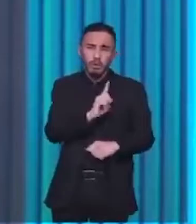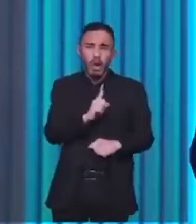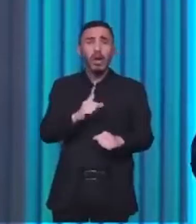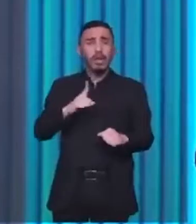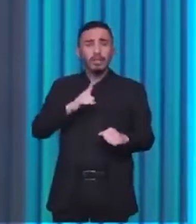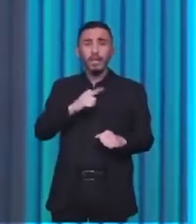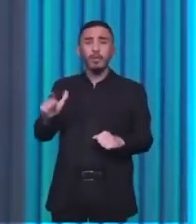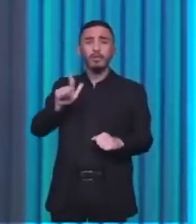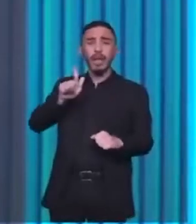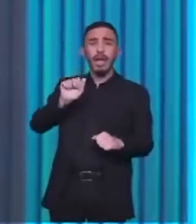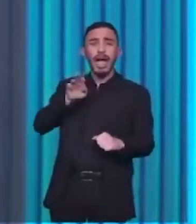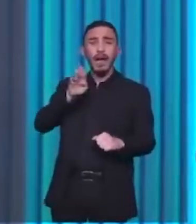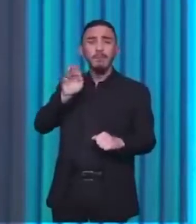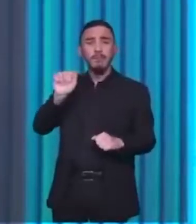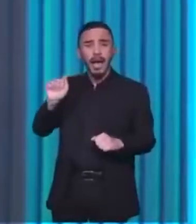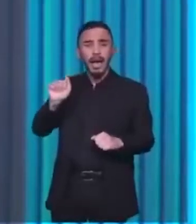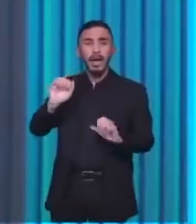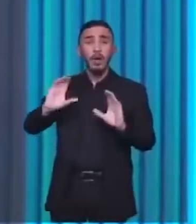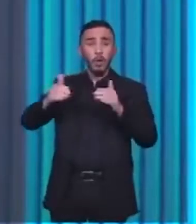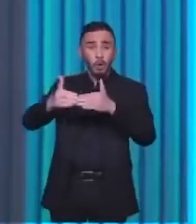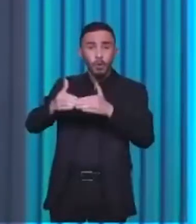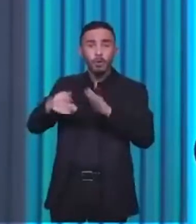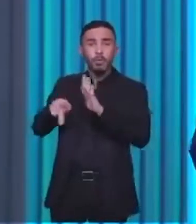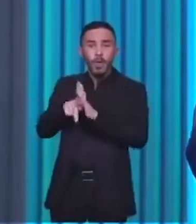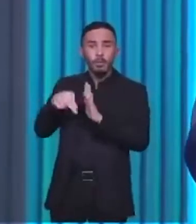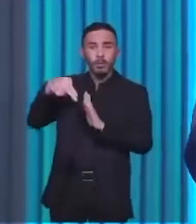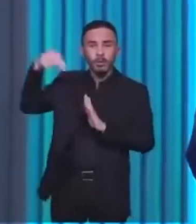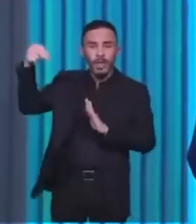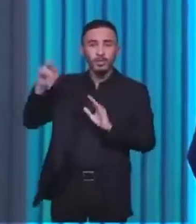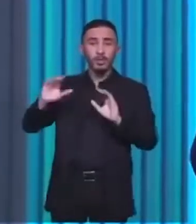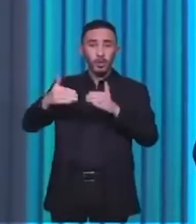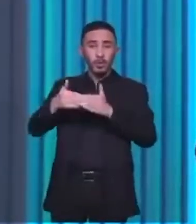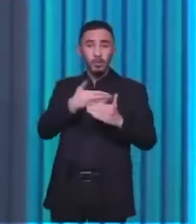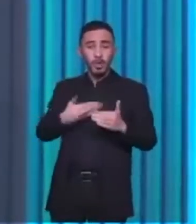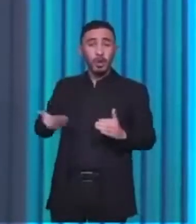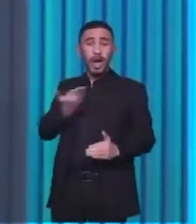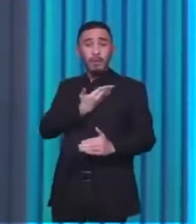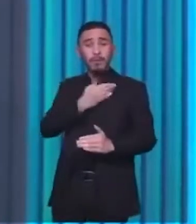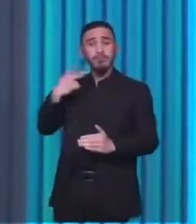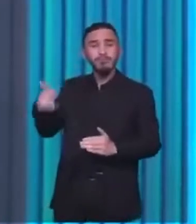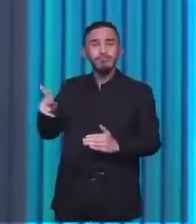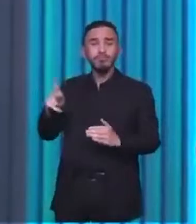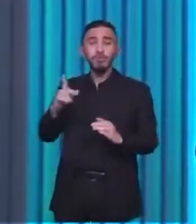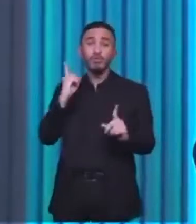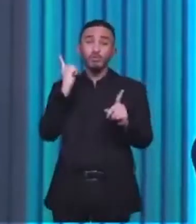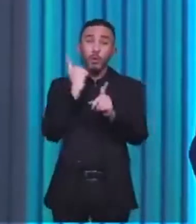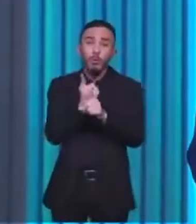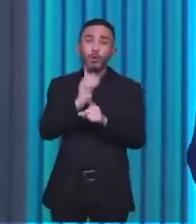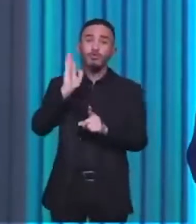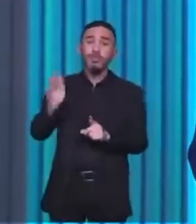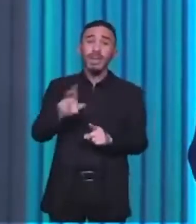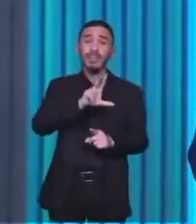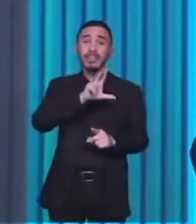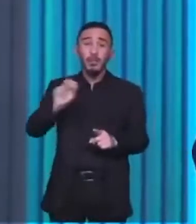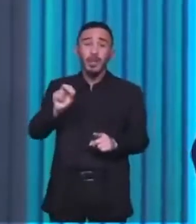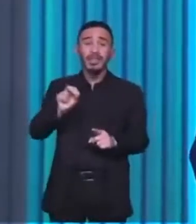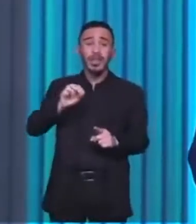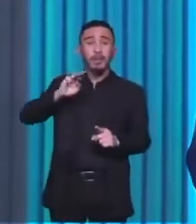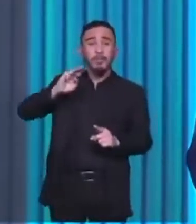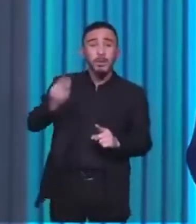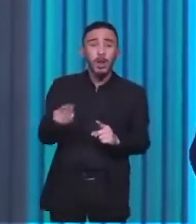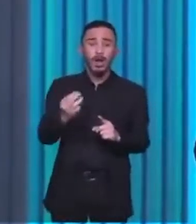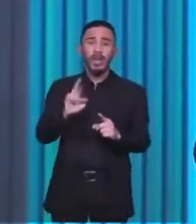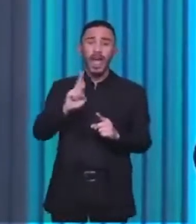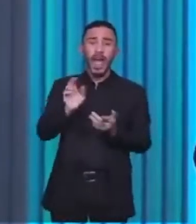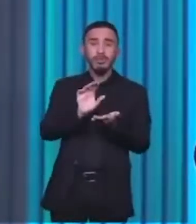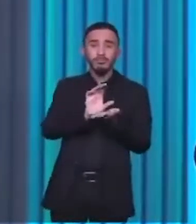senhor Carlos Gabas, do consórcio do Nordeste, dos governadores amigo teu, que foi descoberto o desvio de 50 milhões de reais e